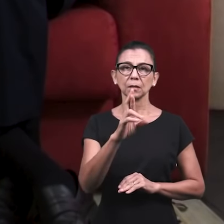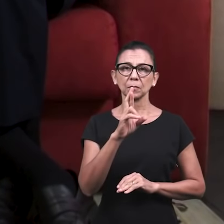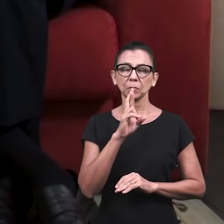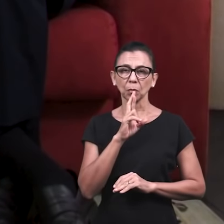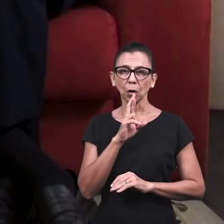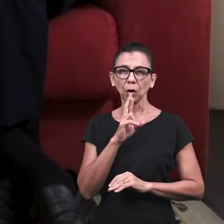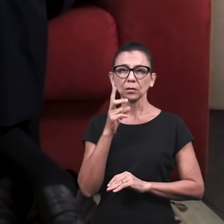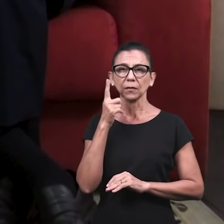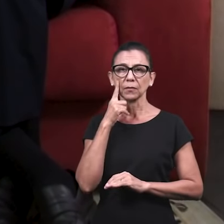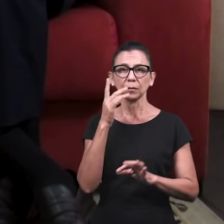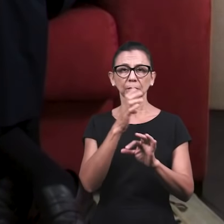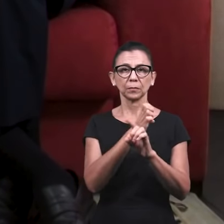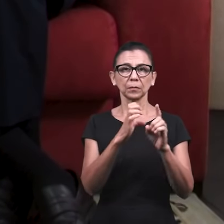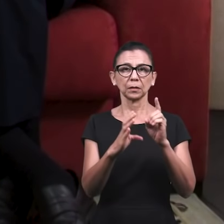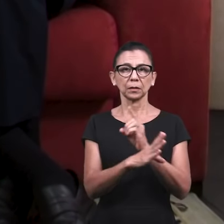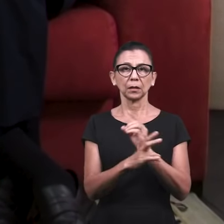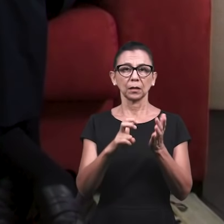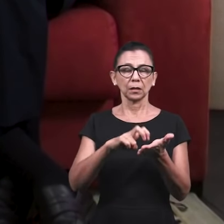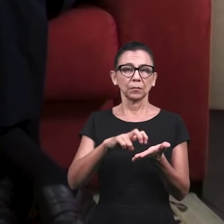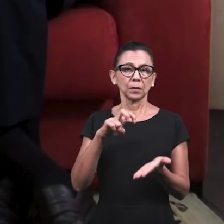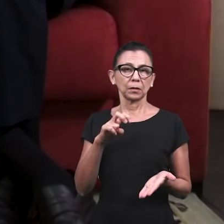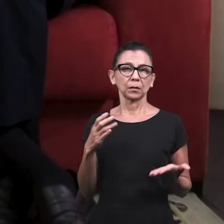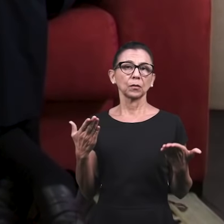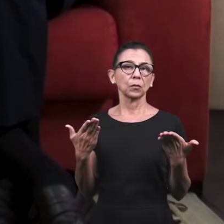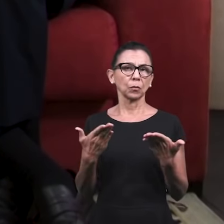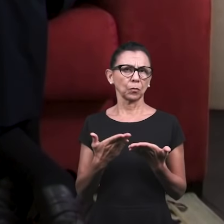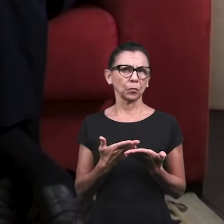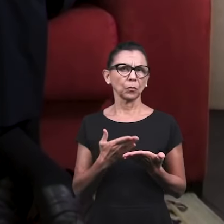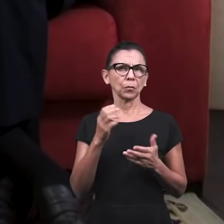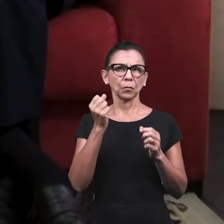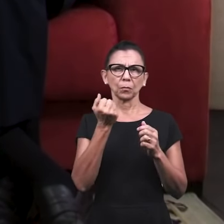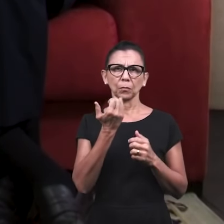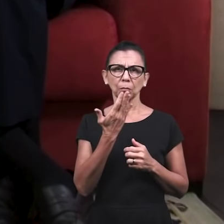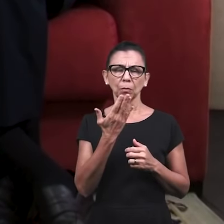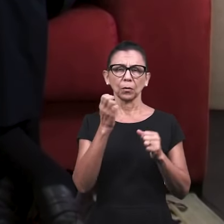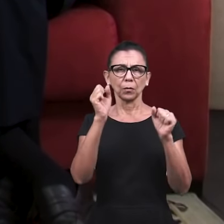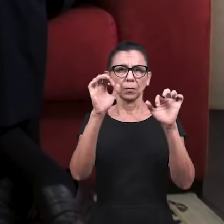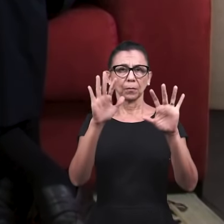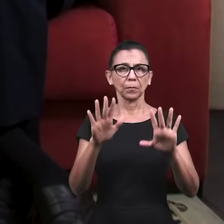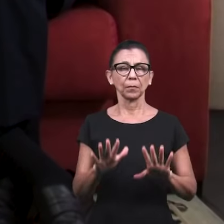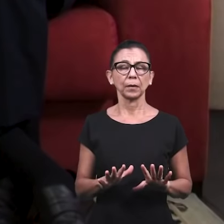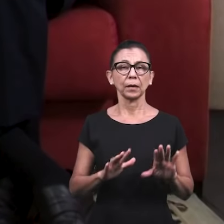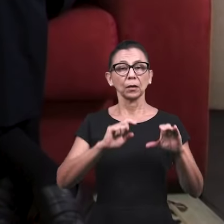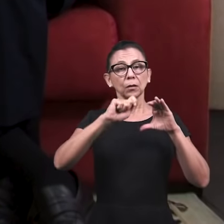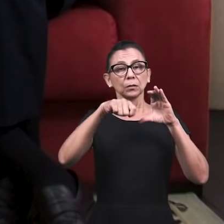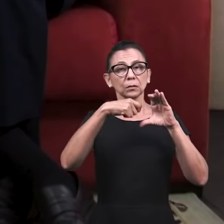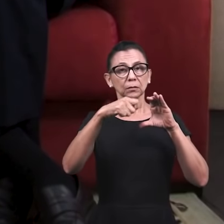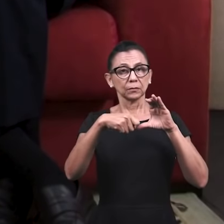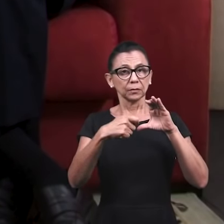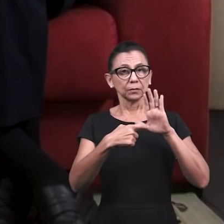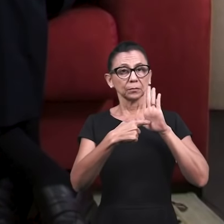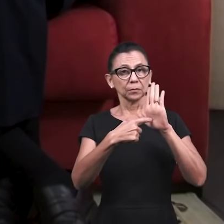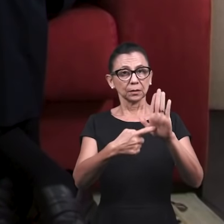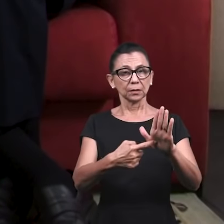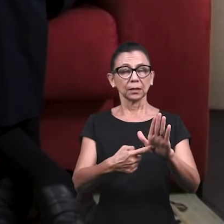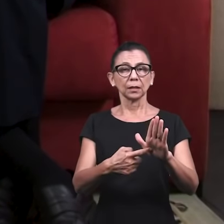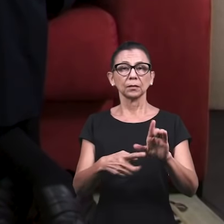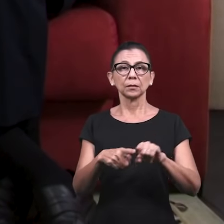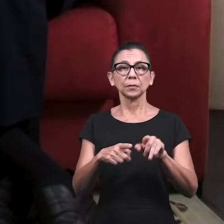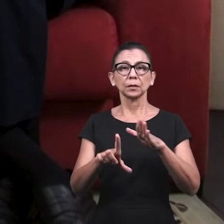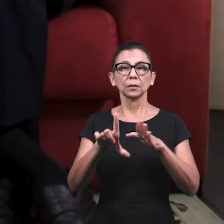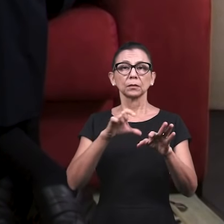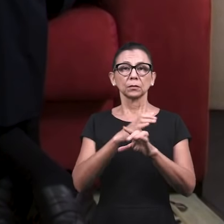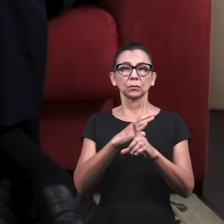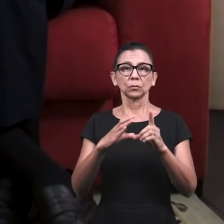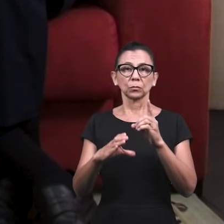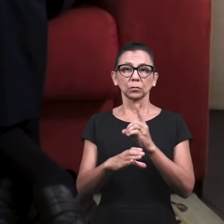na Escola Bíblica Dominical. Hoje, pela manhã, recebemos uma bênção com os vídeos que já foram transmitidos, também da transmissão antes do culto,